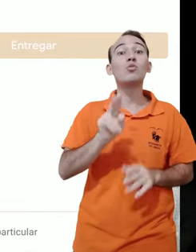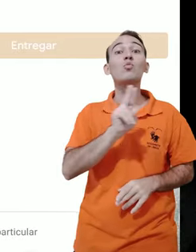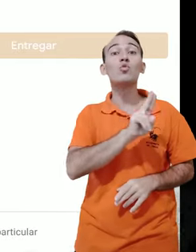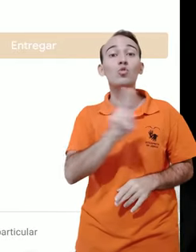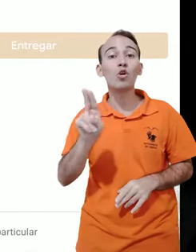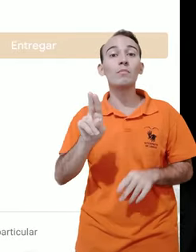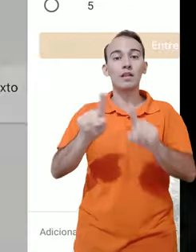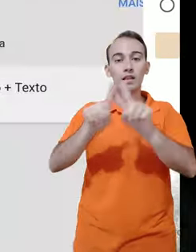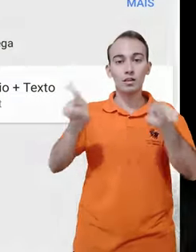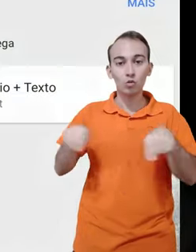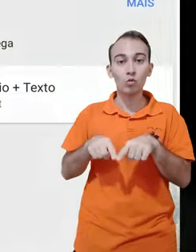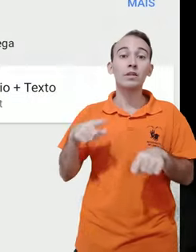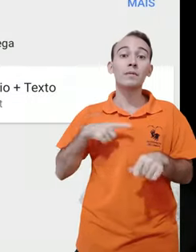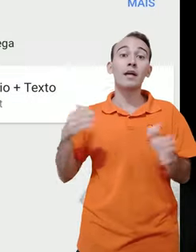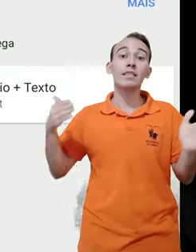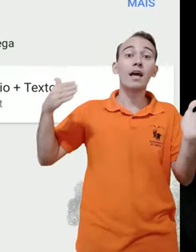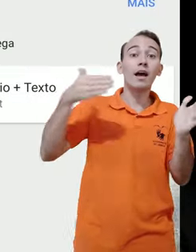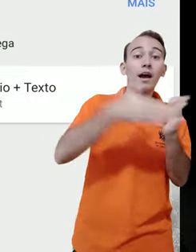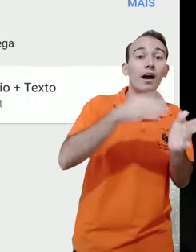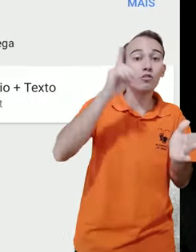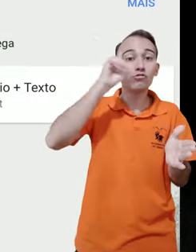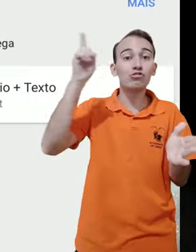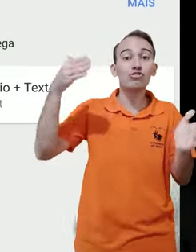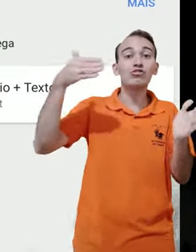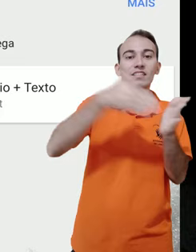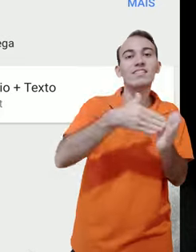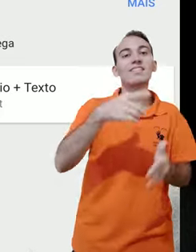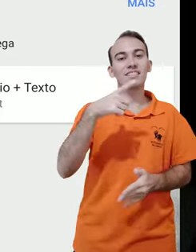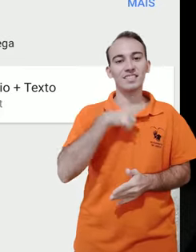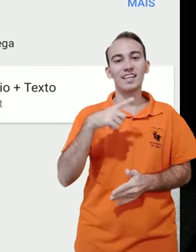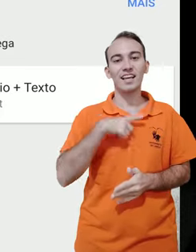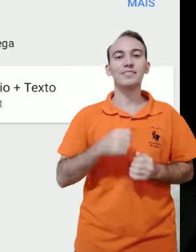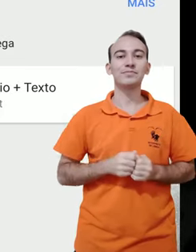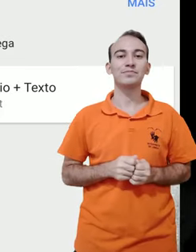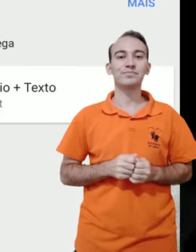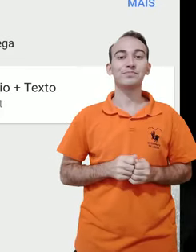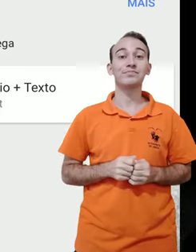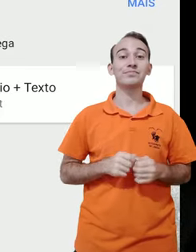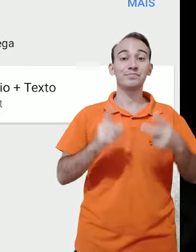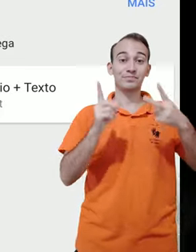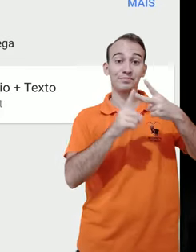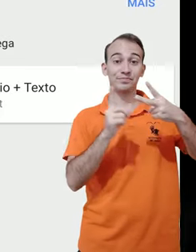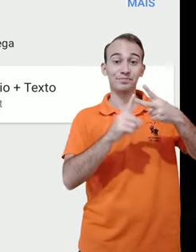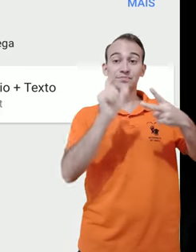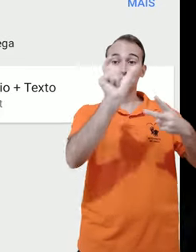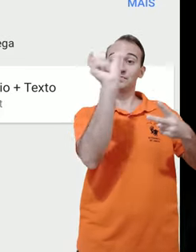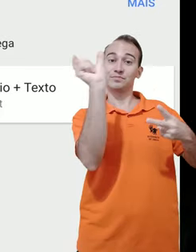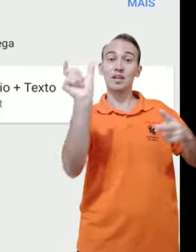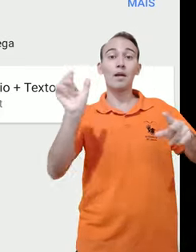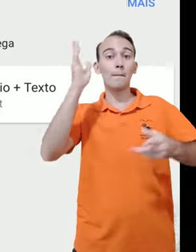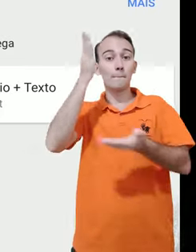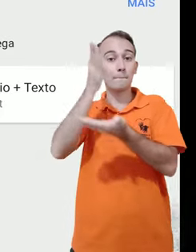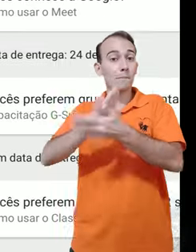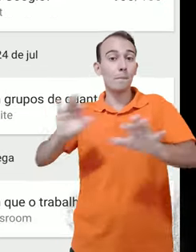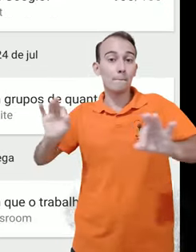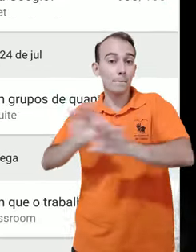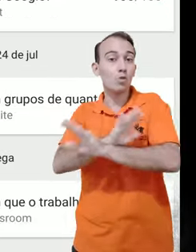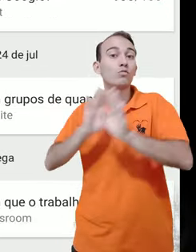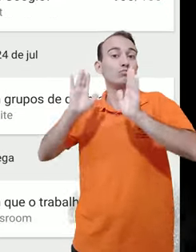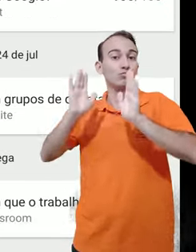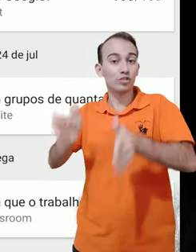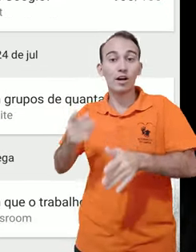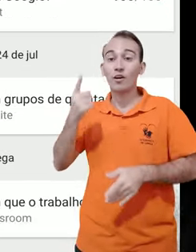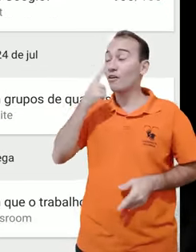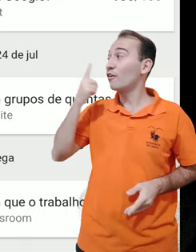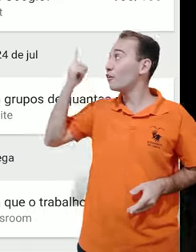turma que ela pertence e ao lado do nome da turma está em vermelho a data limite para a entrega das atividades ao clicar na aba concluídas na parte